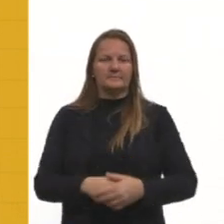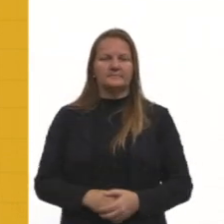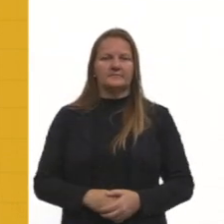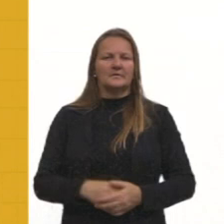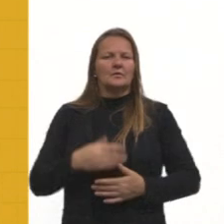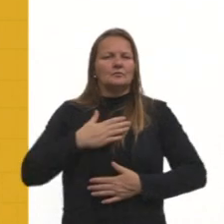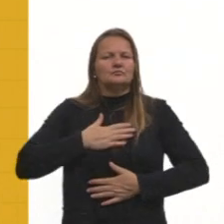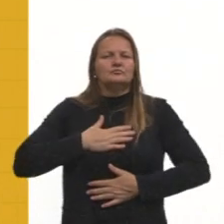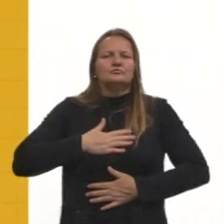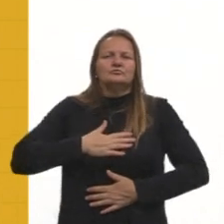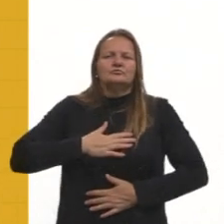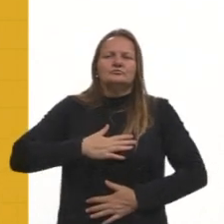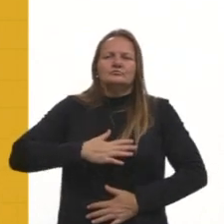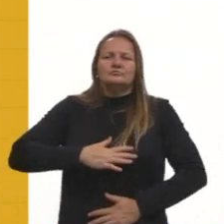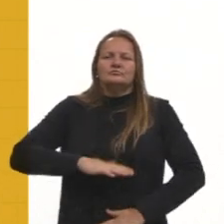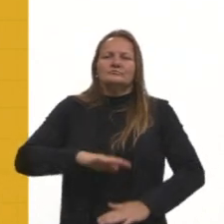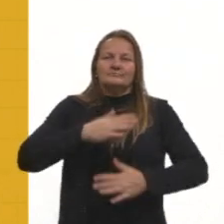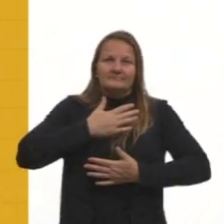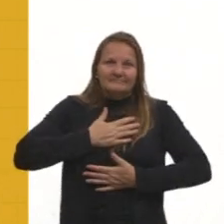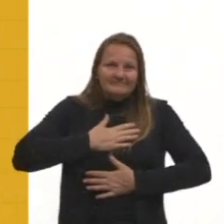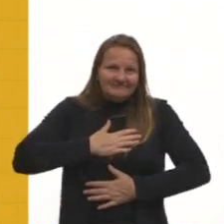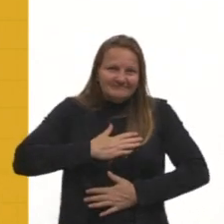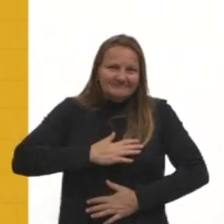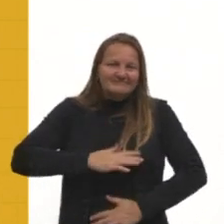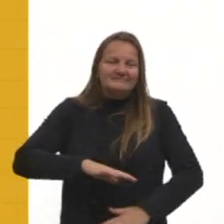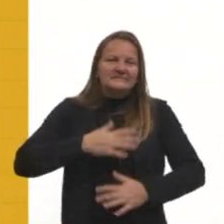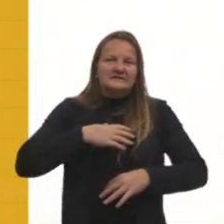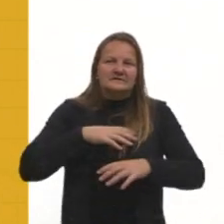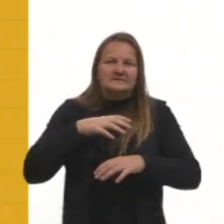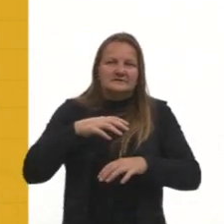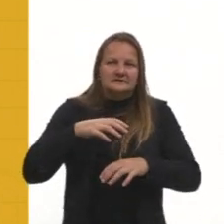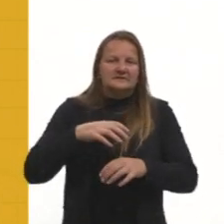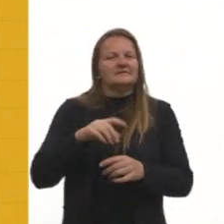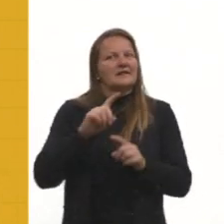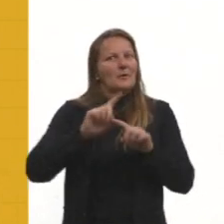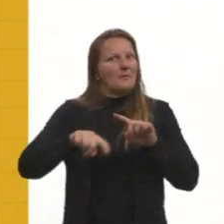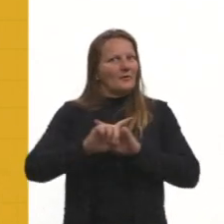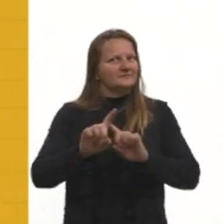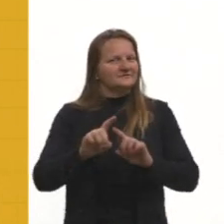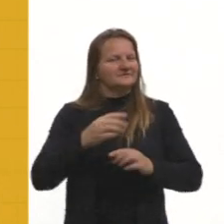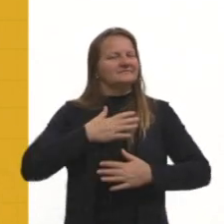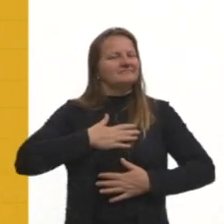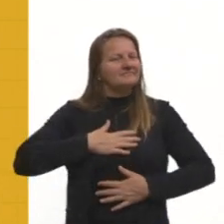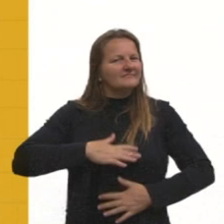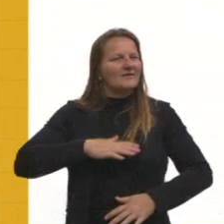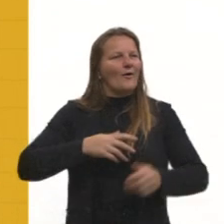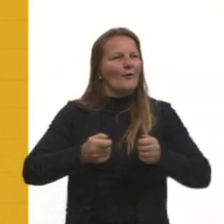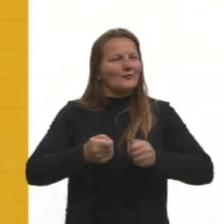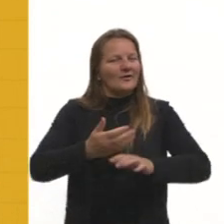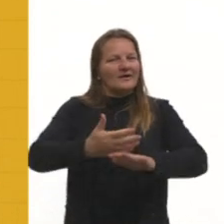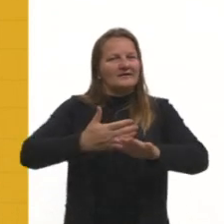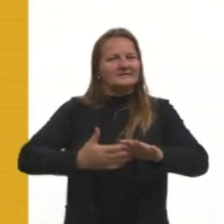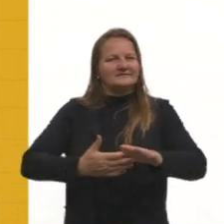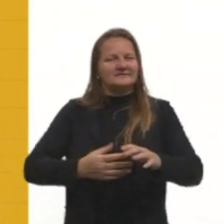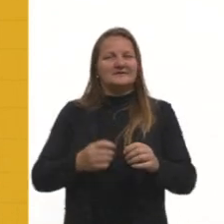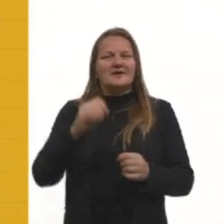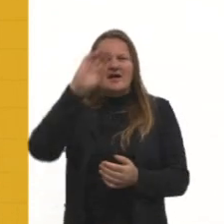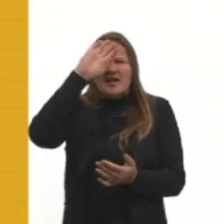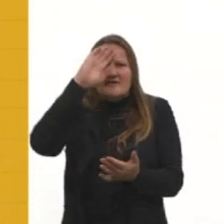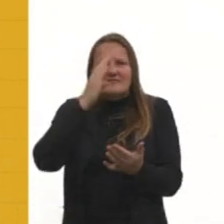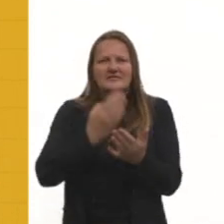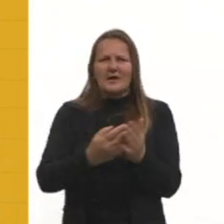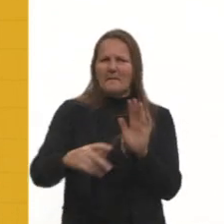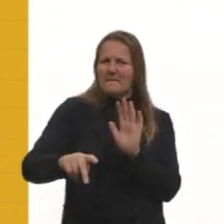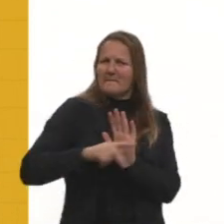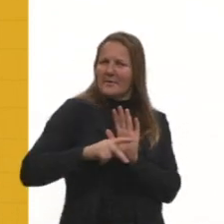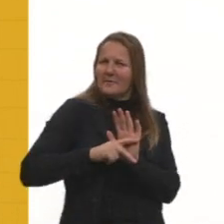fique o mais calmo possível para que não deixe o nervosismo crescer importante acreditar em si